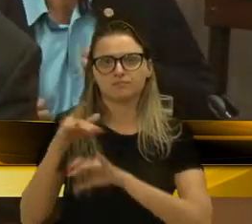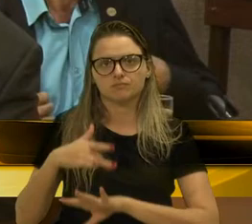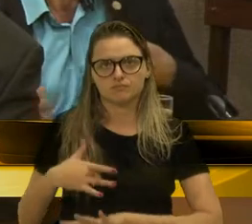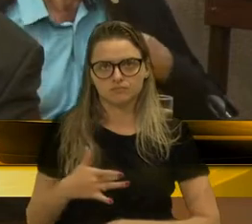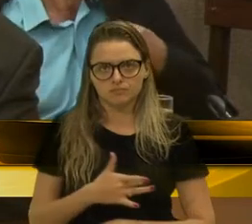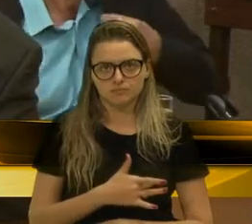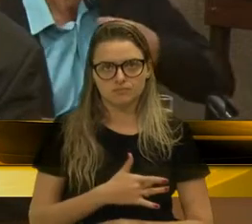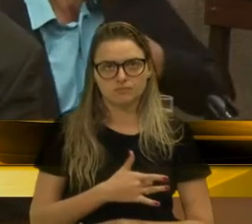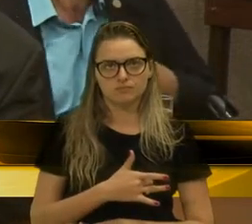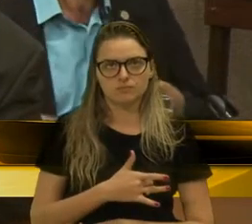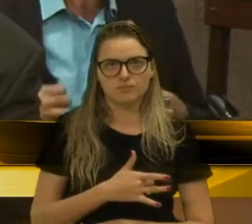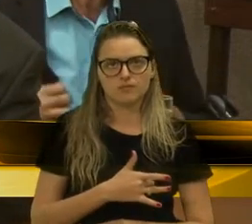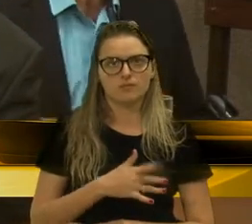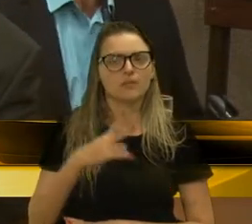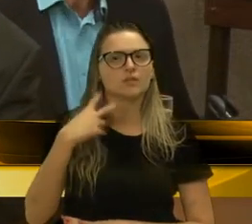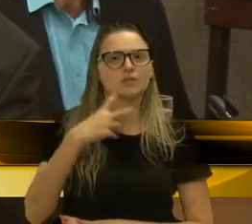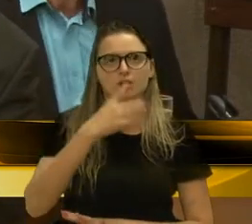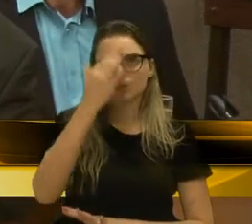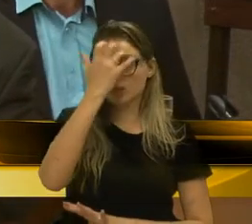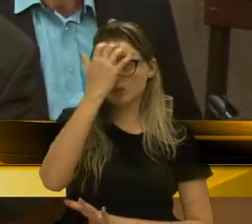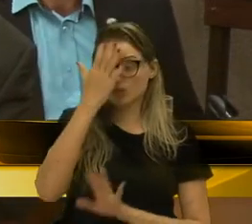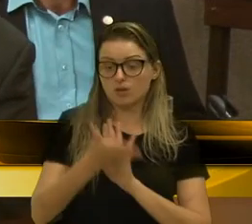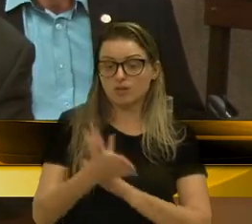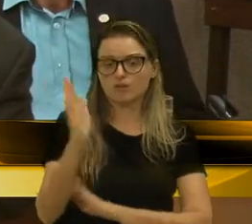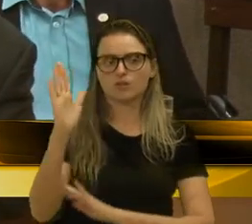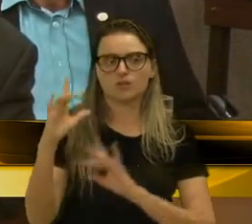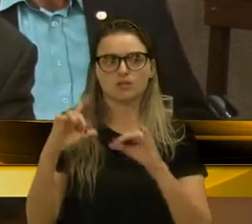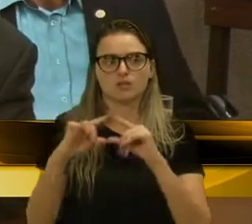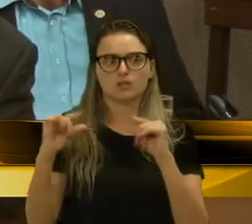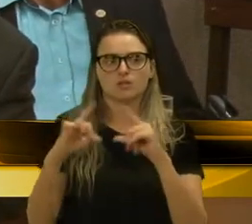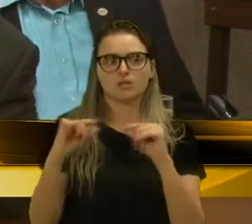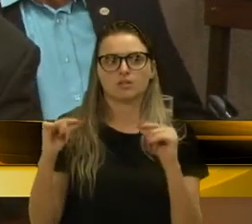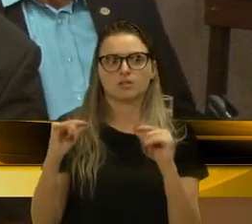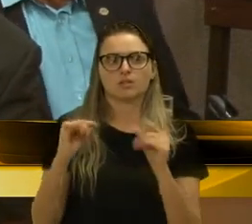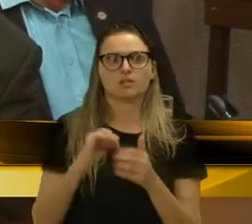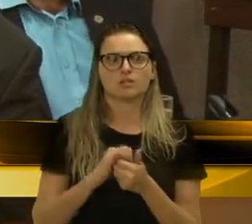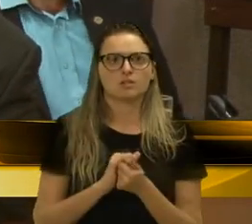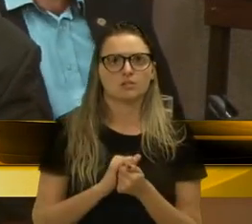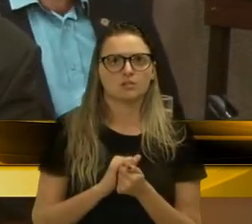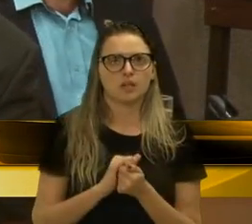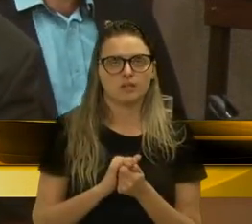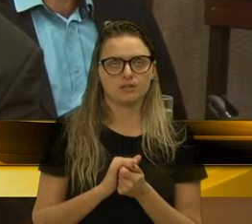né, o vereador Adiló foi a Brasília de concreto, traz